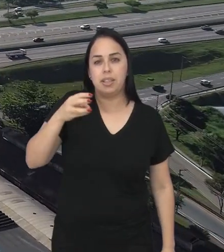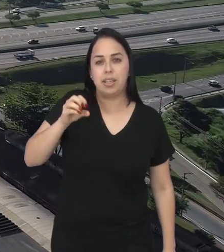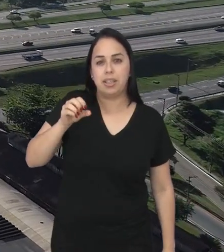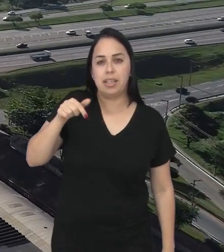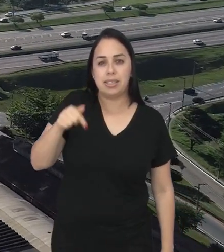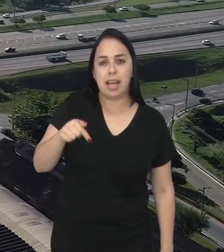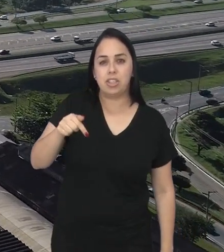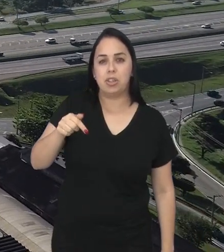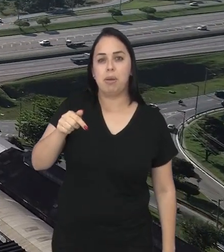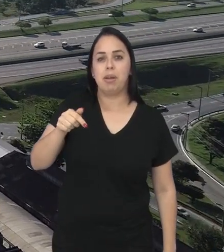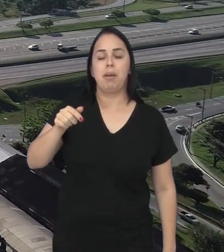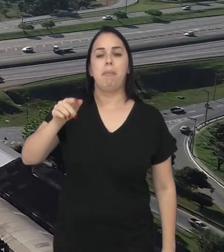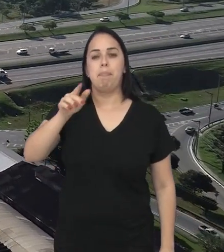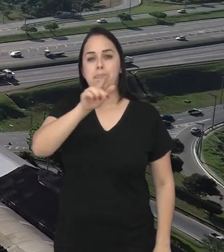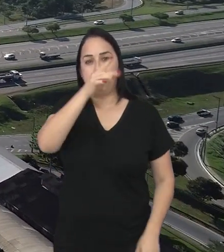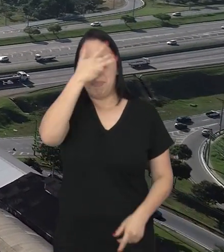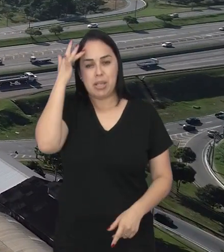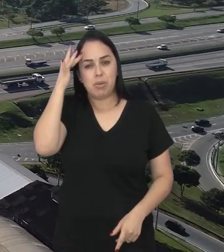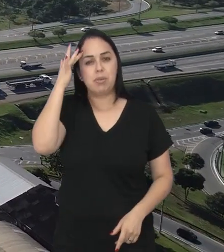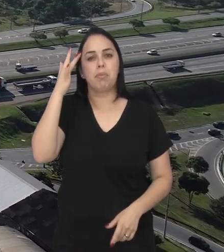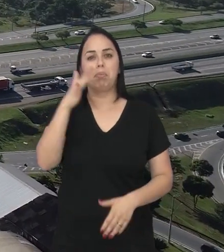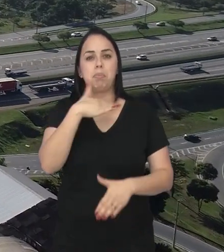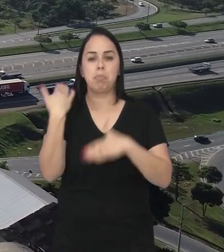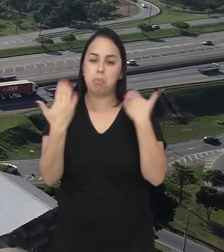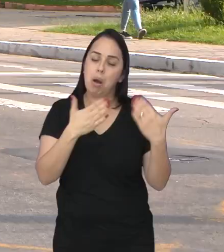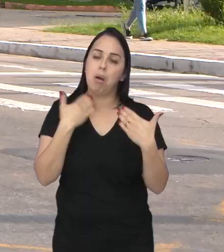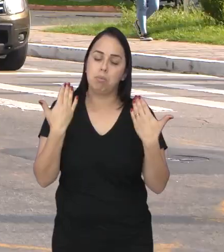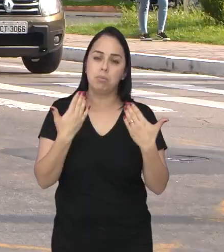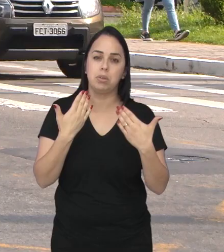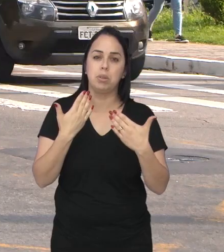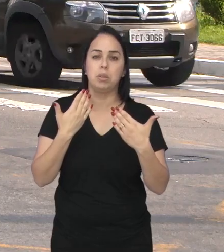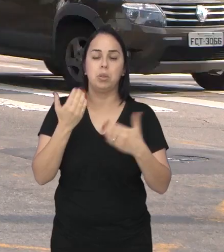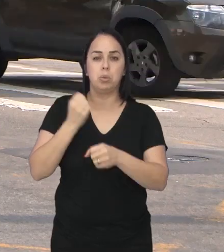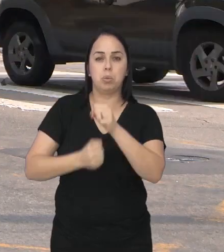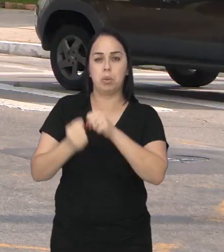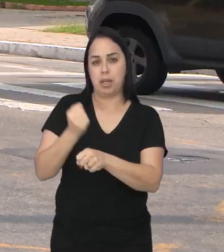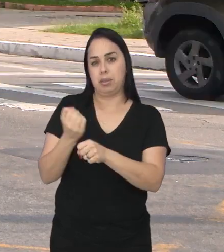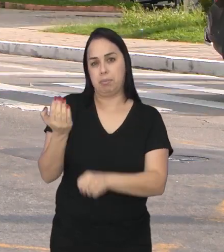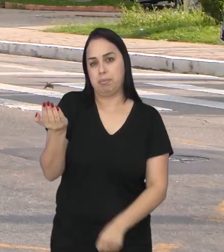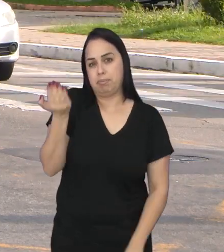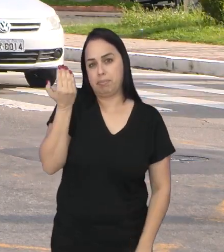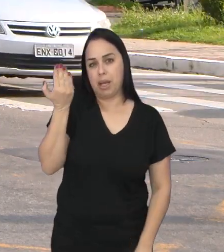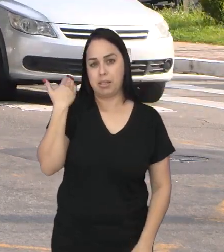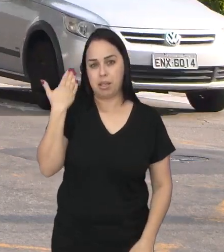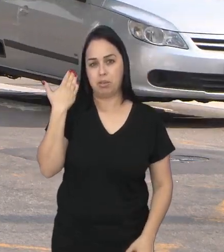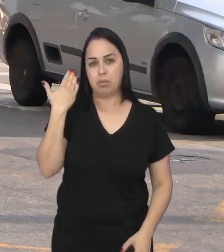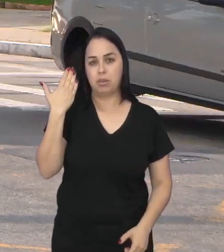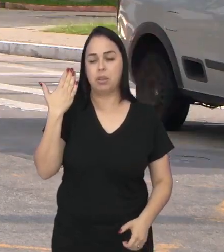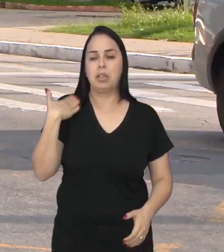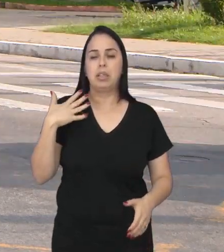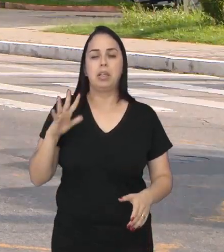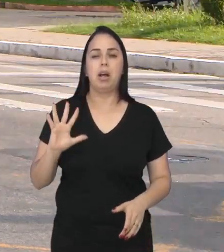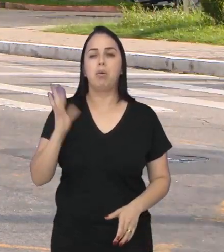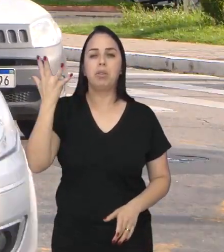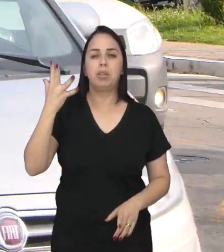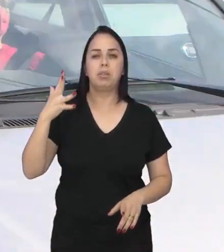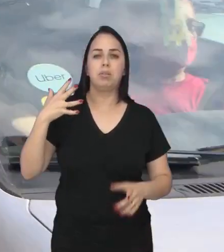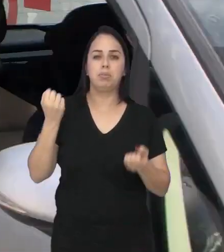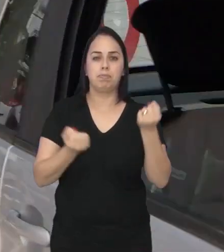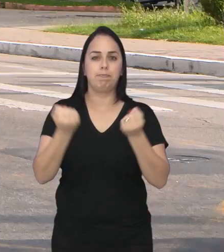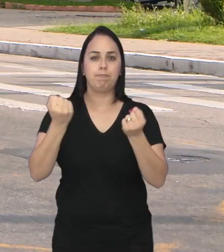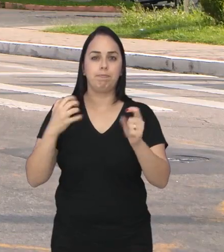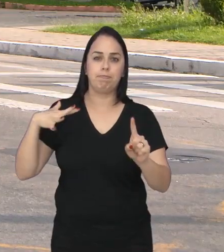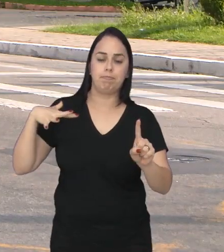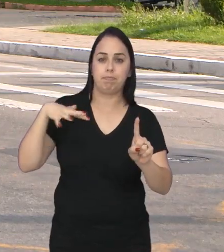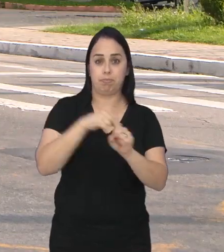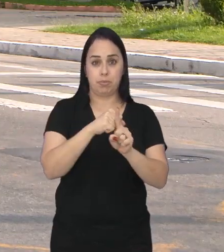337 vidas perdidas no Vale do Paraíba Esse foi o saldo de 2022 em relação aos acidentes